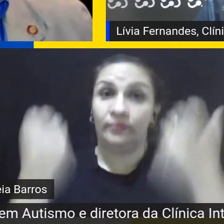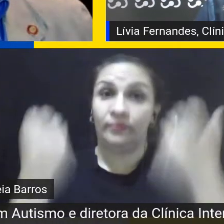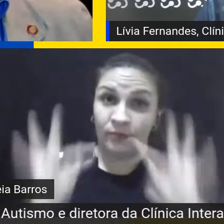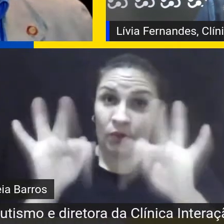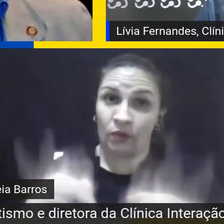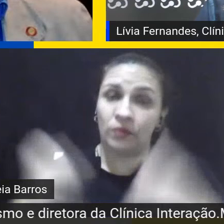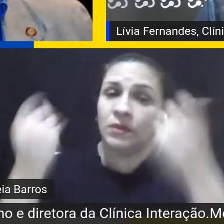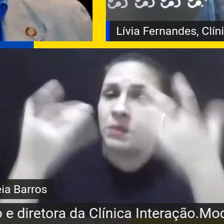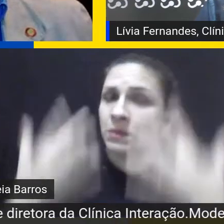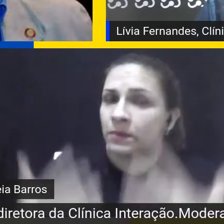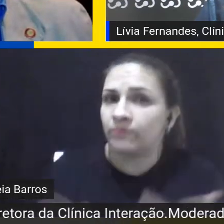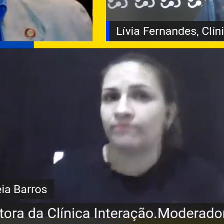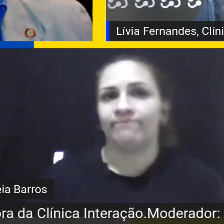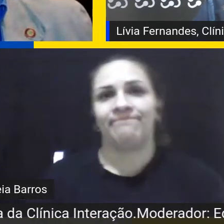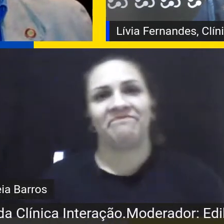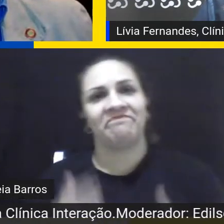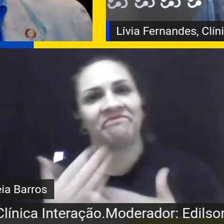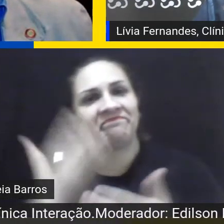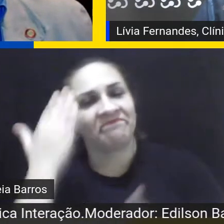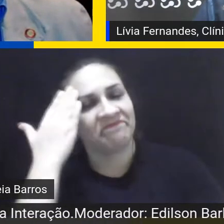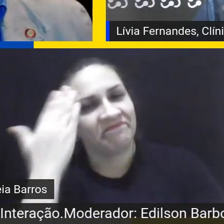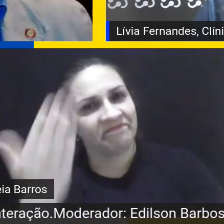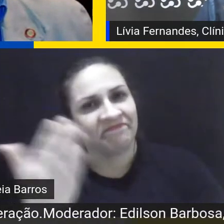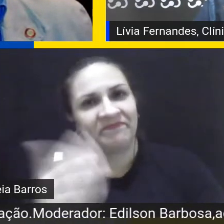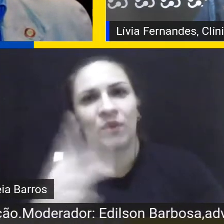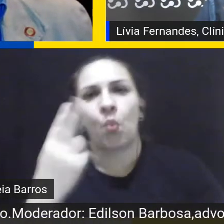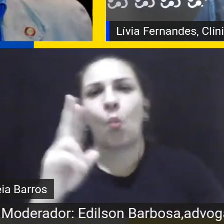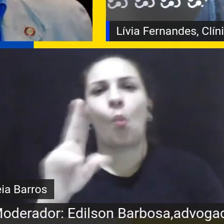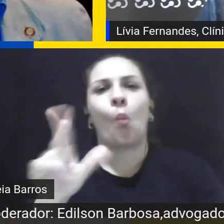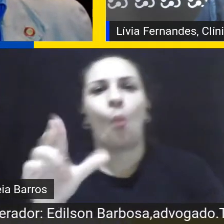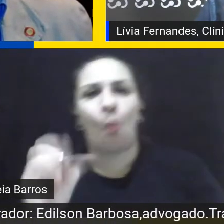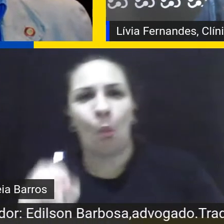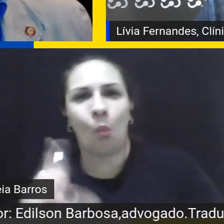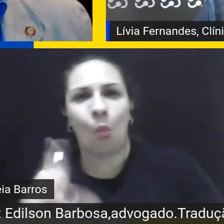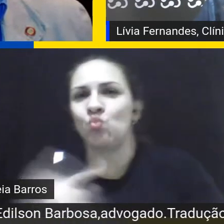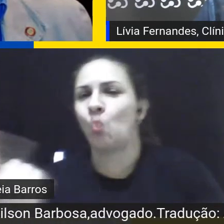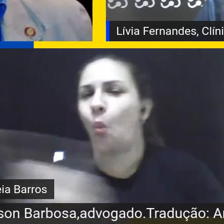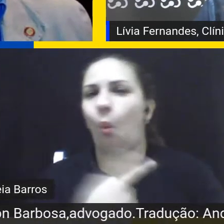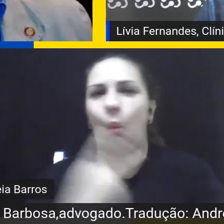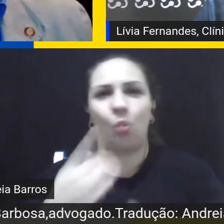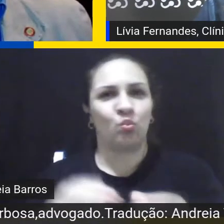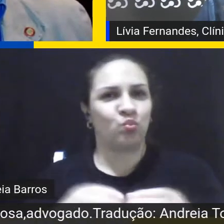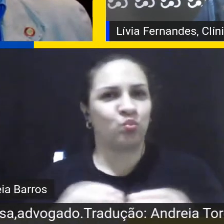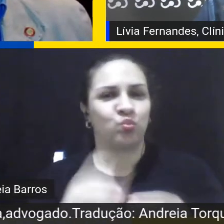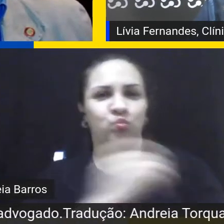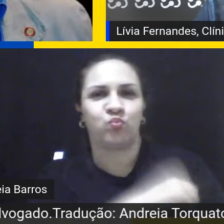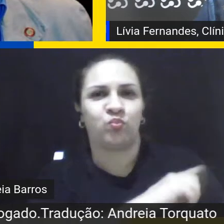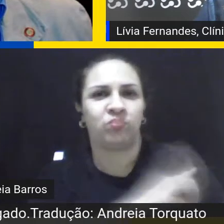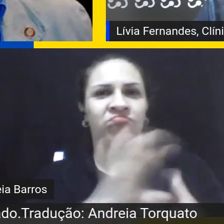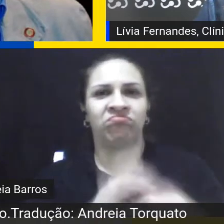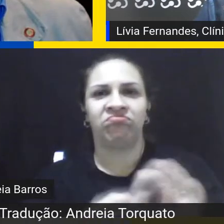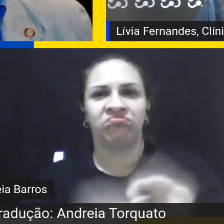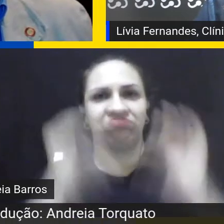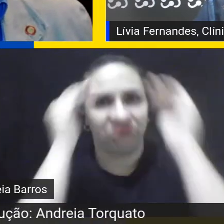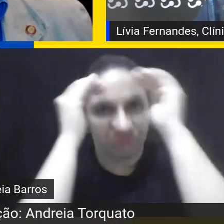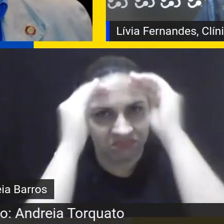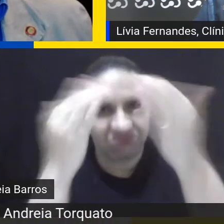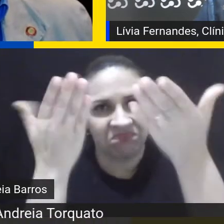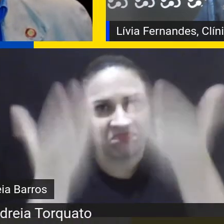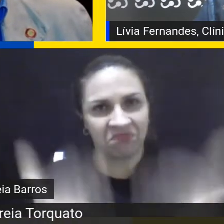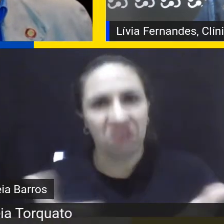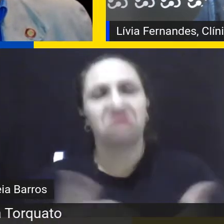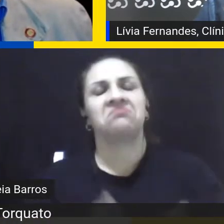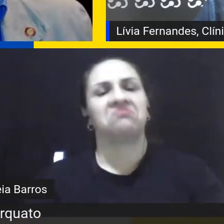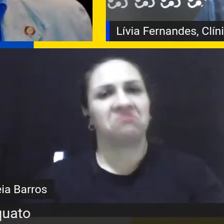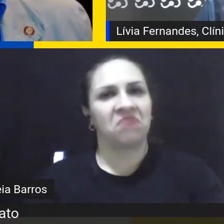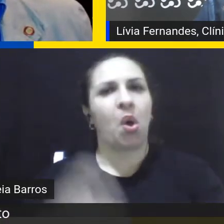finais. Leve o nosso agradecimento também ao Hugo, a todos da clínica, dizer que a gente respeita muito o trabalho de vocês. Na